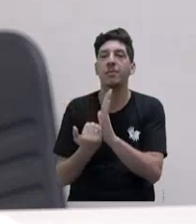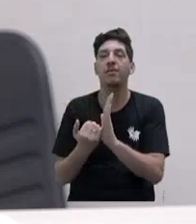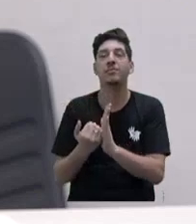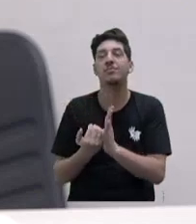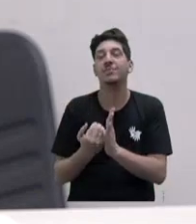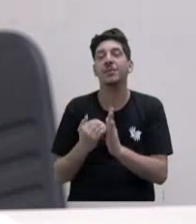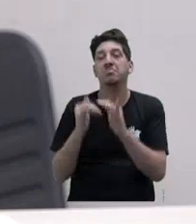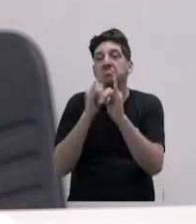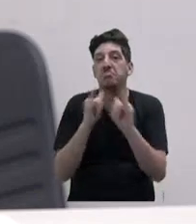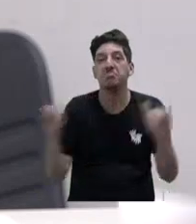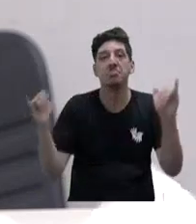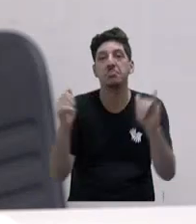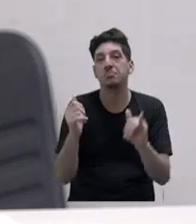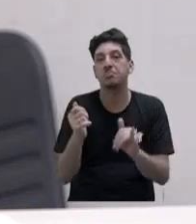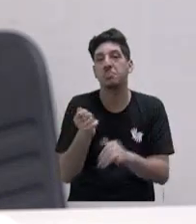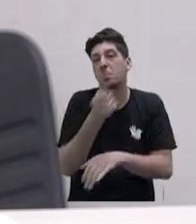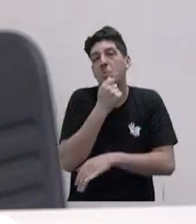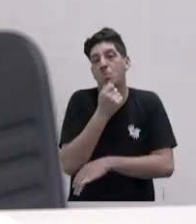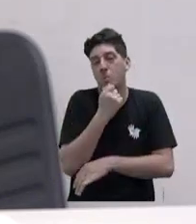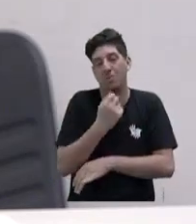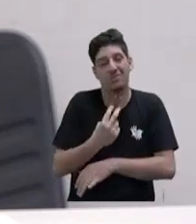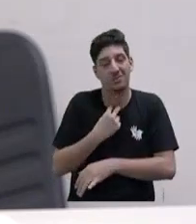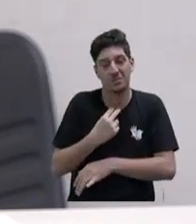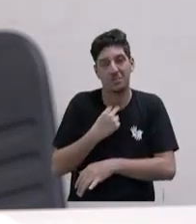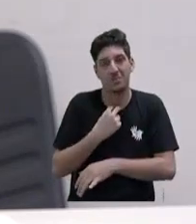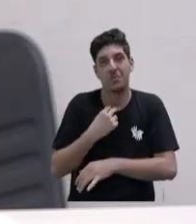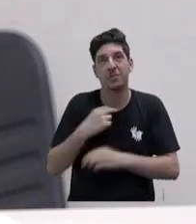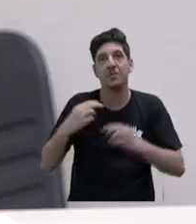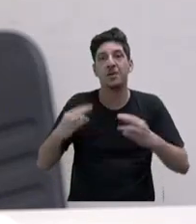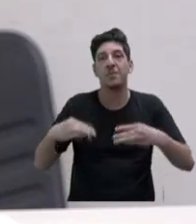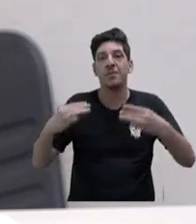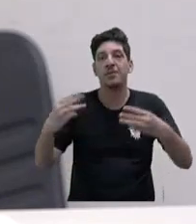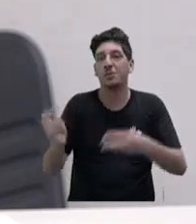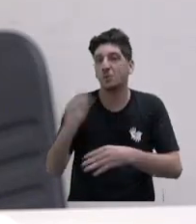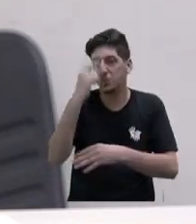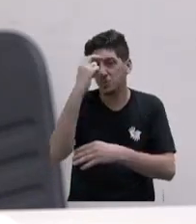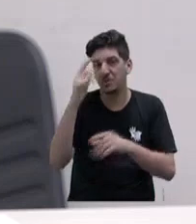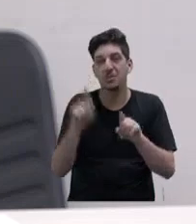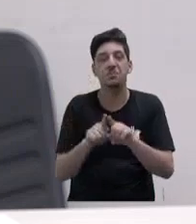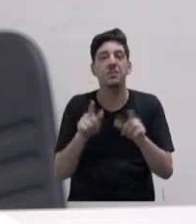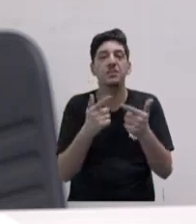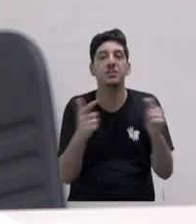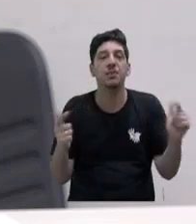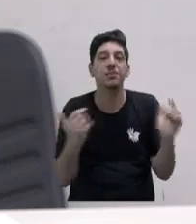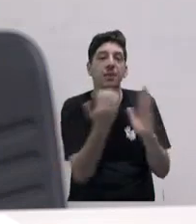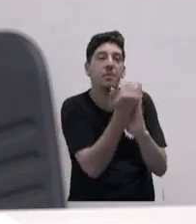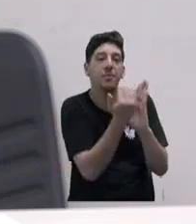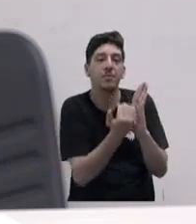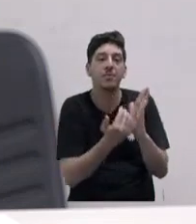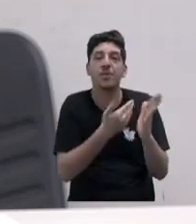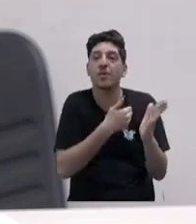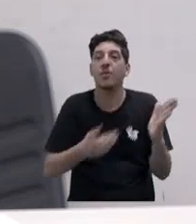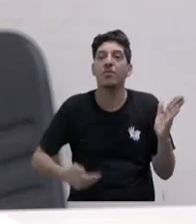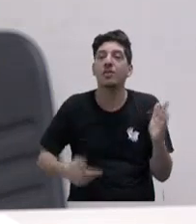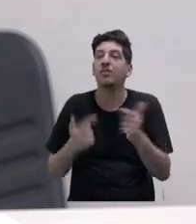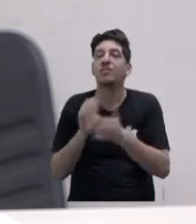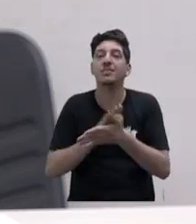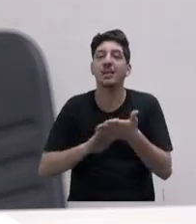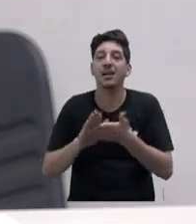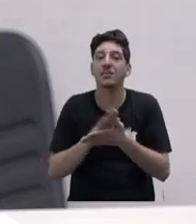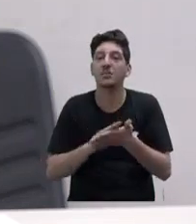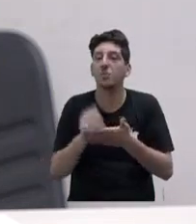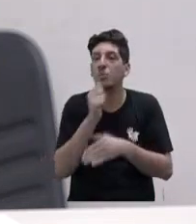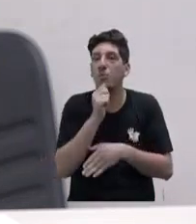eu não tenho como dizer as datas, e eu acredito que nem o Ministério da Cultura tem, e nenhum governo tem, porque nós